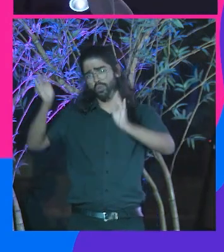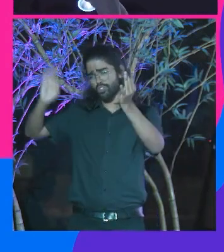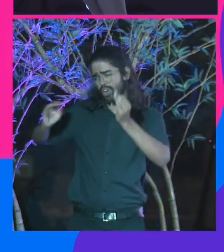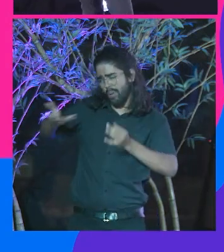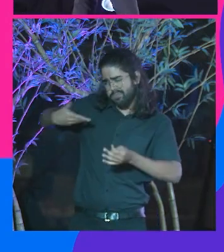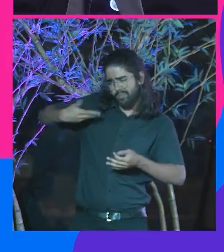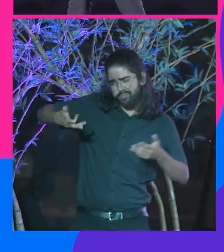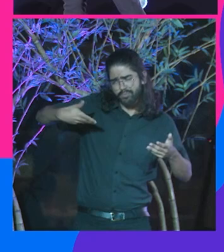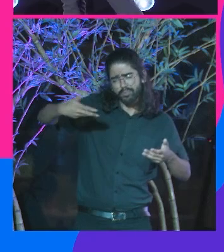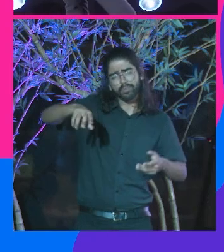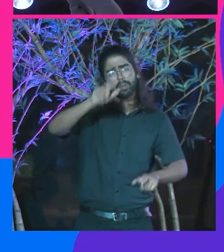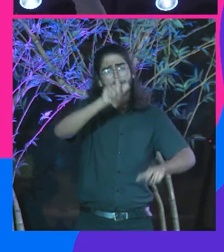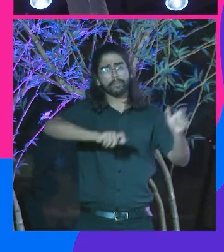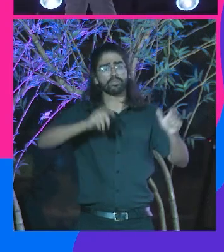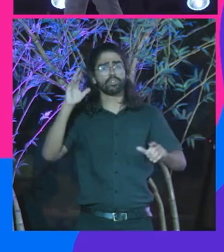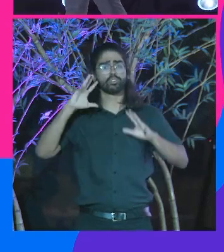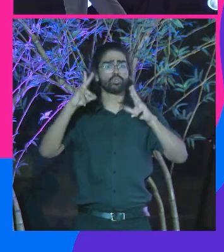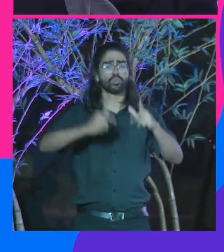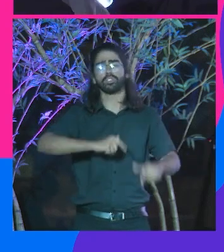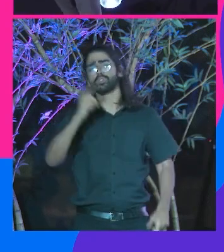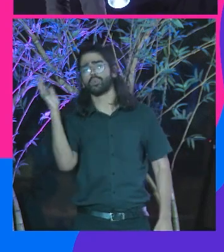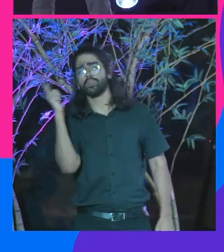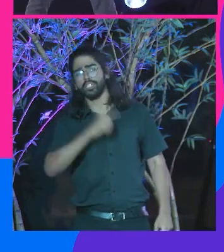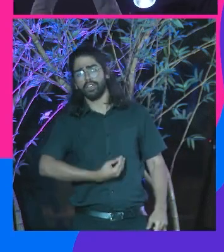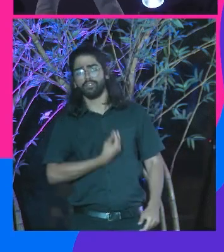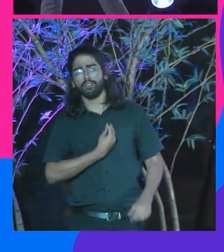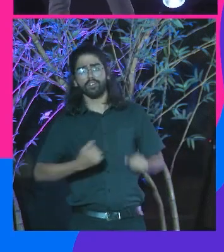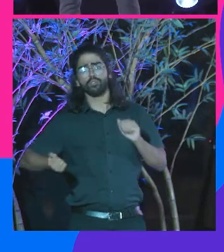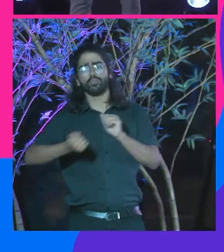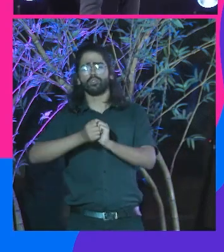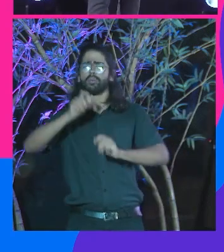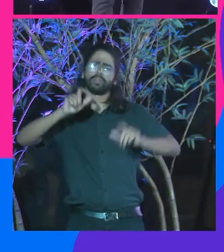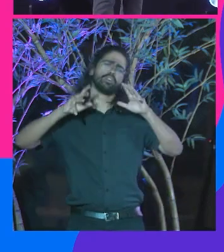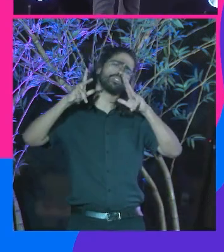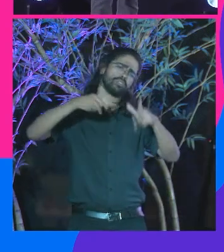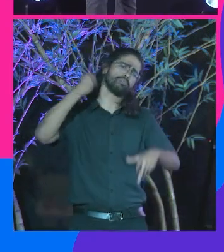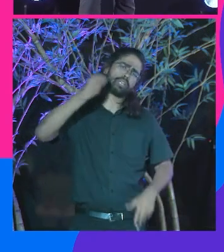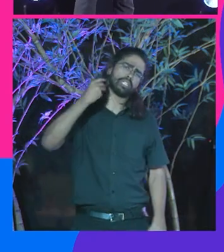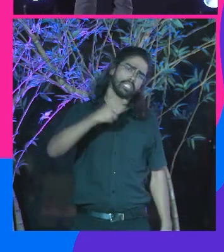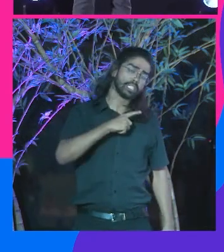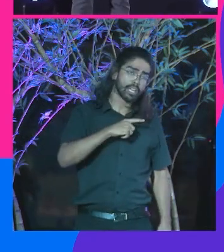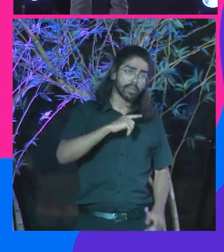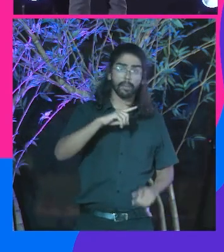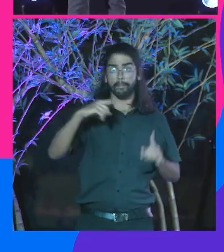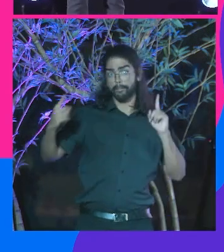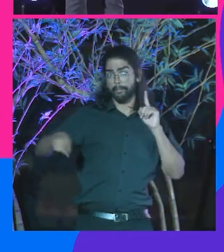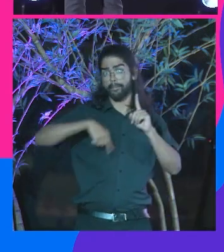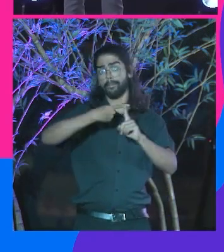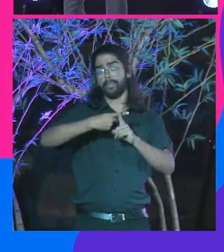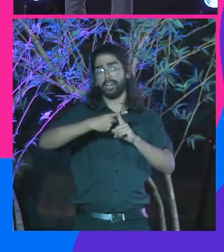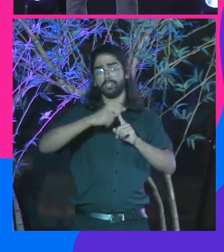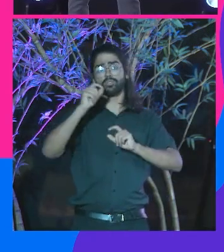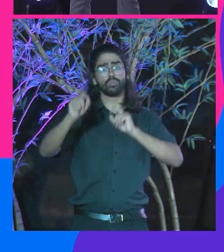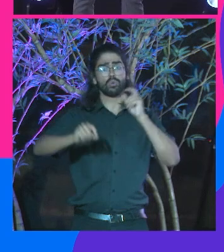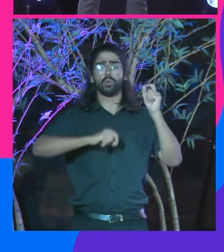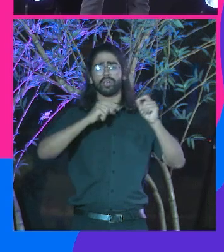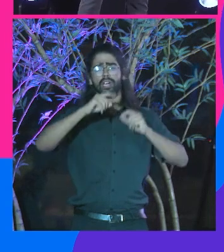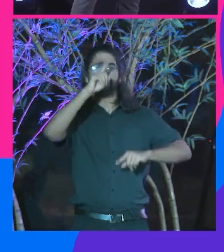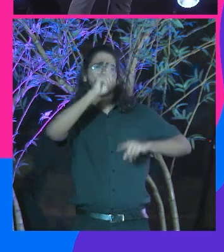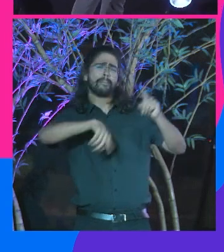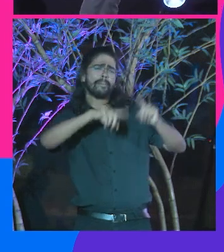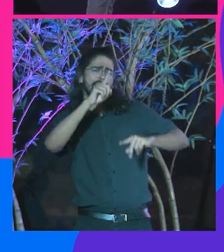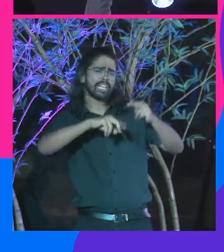mundo conviver com isso. Cidadania digital, todo mundo está vivendo isso. Junto disso, disponibilização de